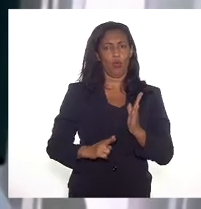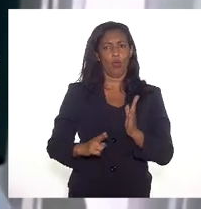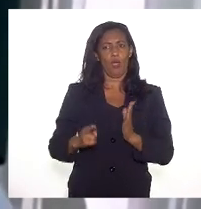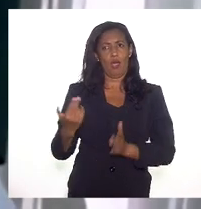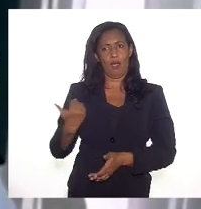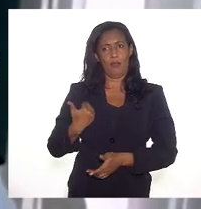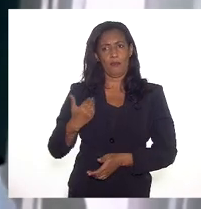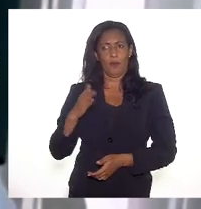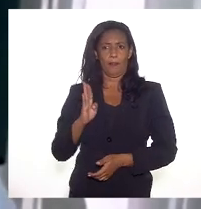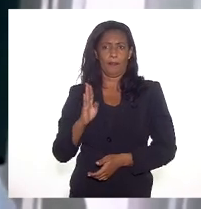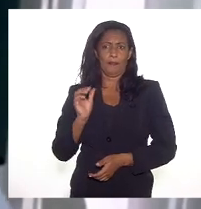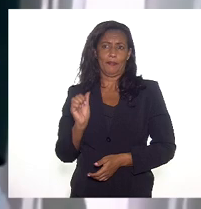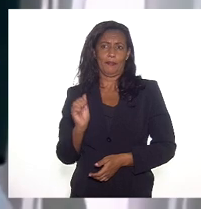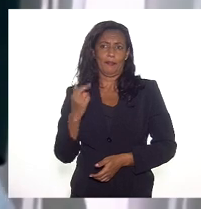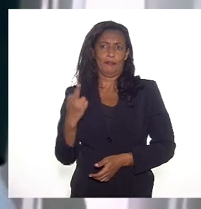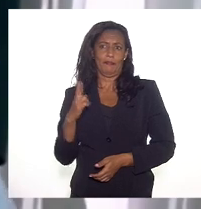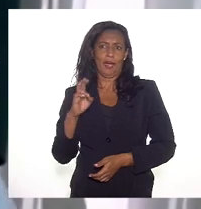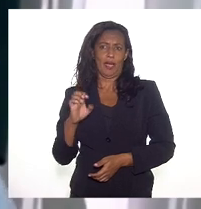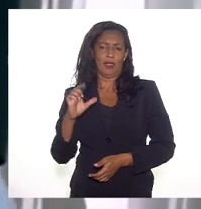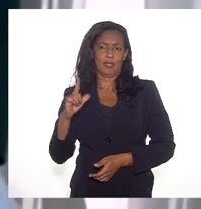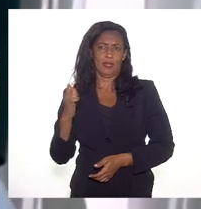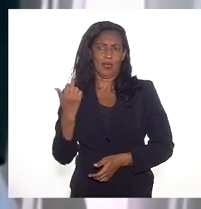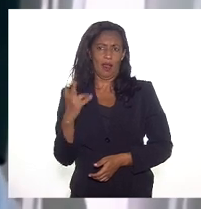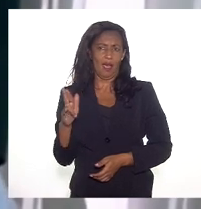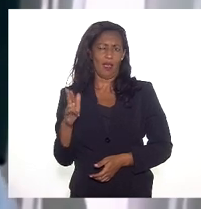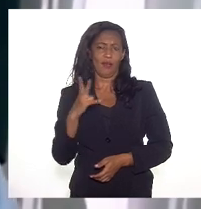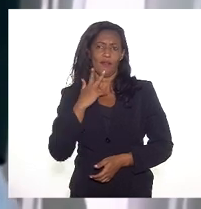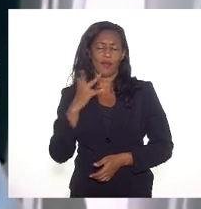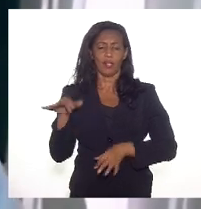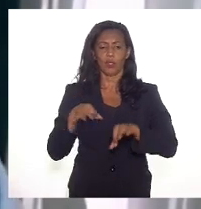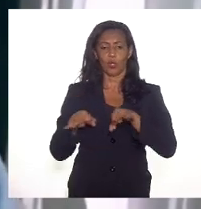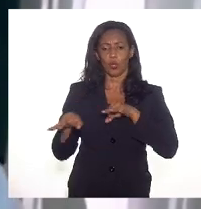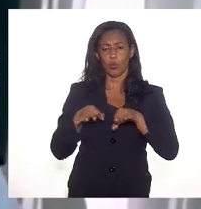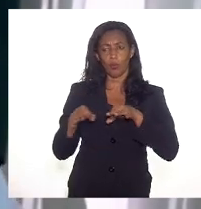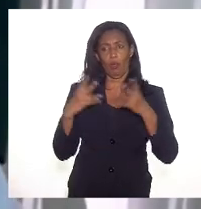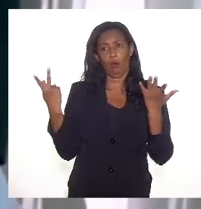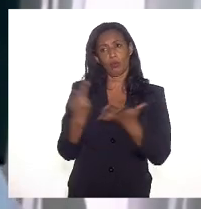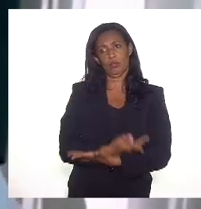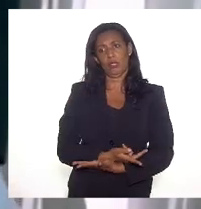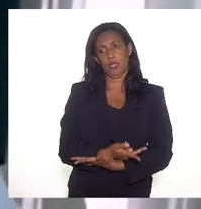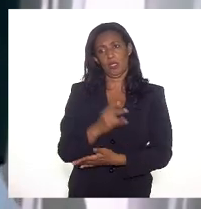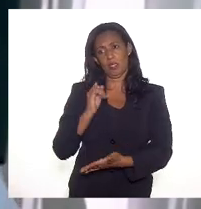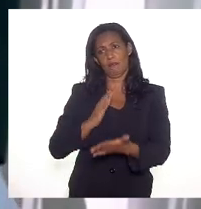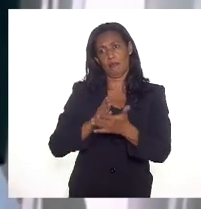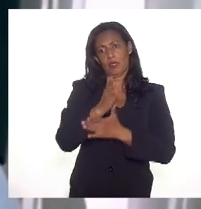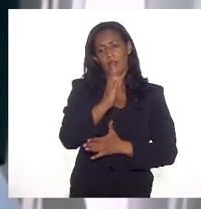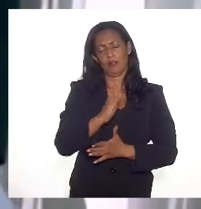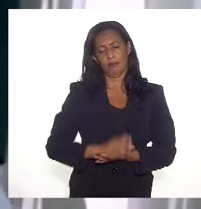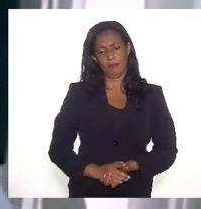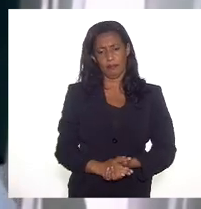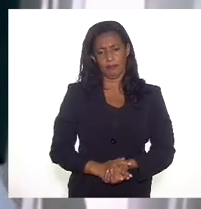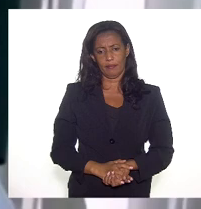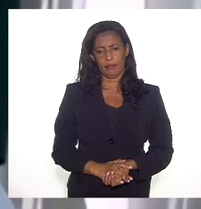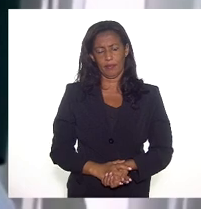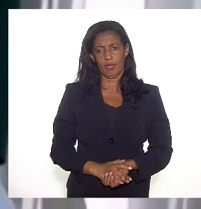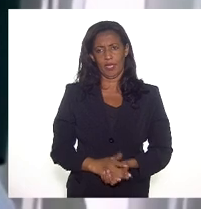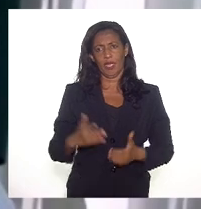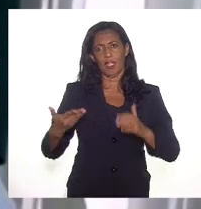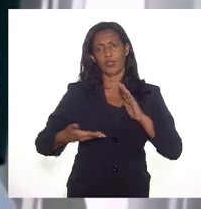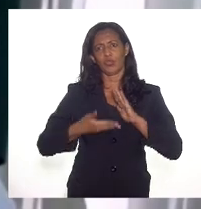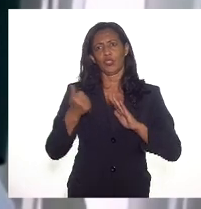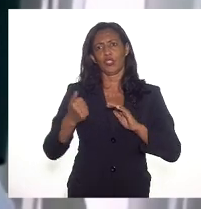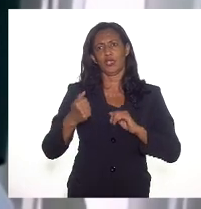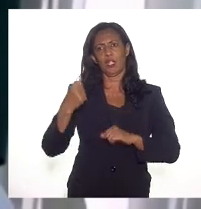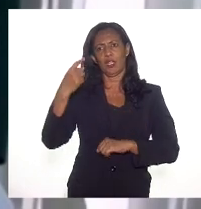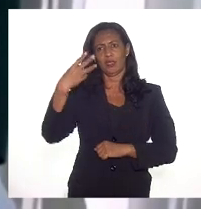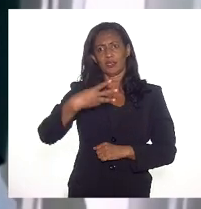Bacelar, elas assim, inviabilizam que o projeto aconteça, se ele for aprovado, né? Porque ele suprime três artigos, o terceiro,